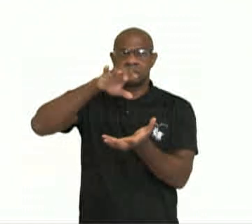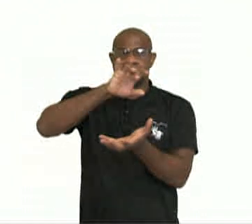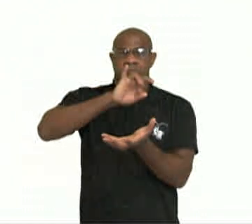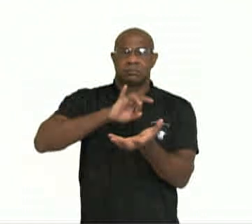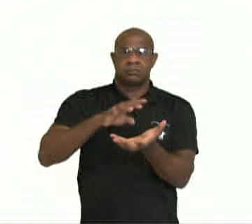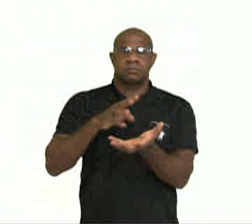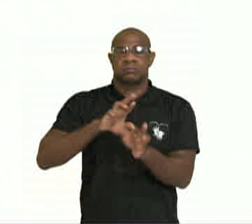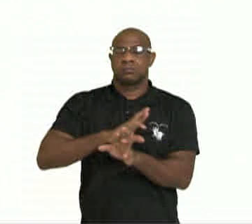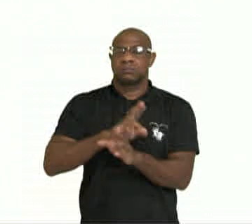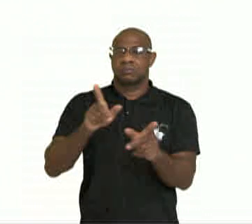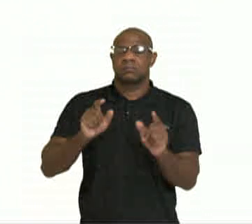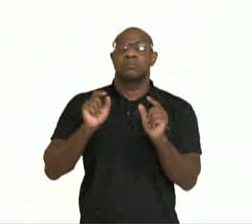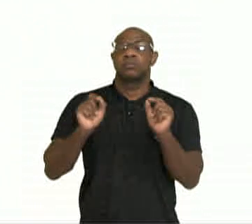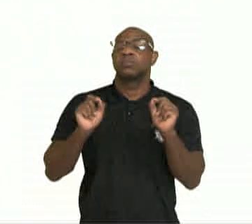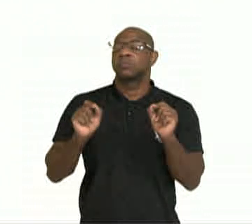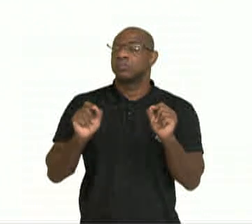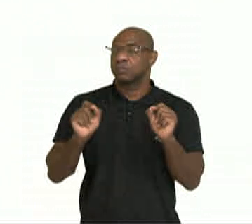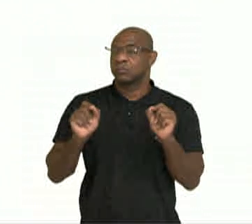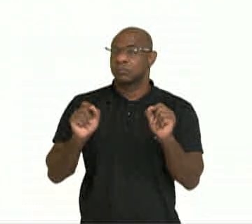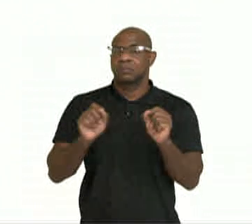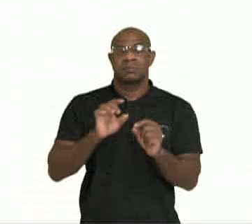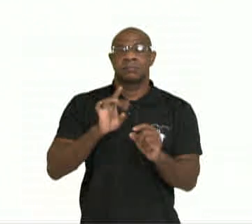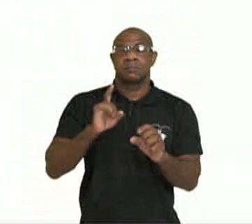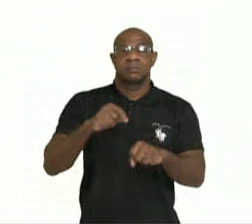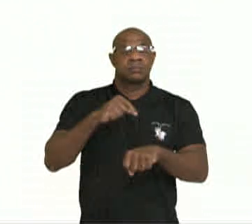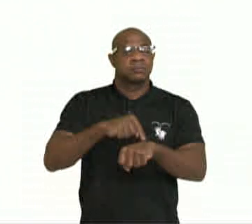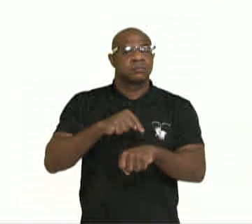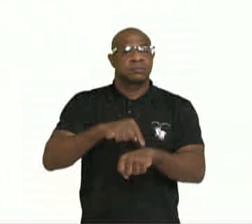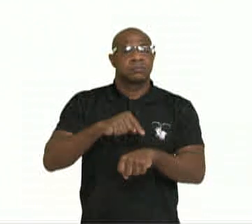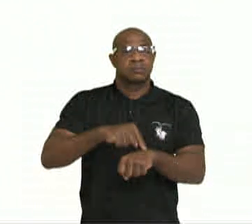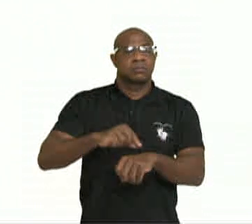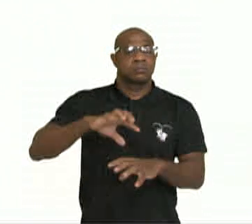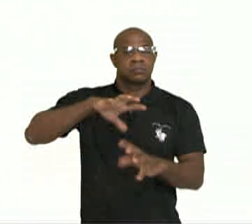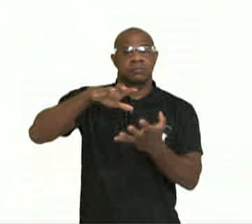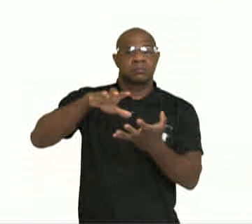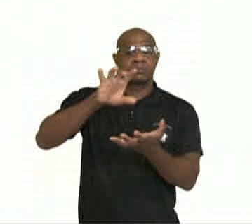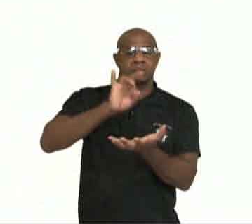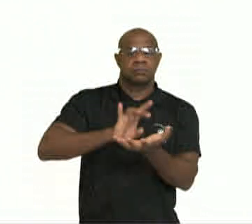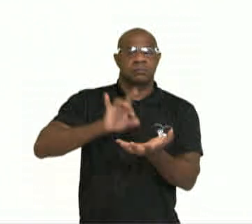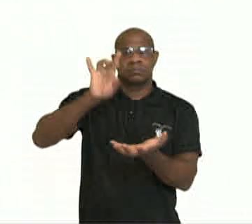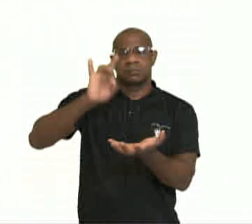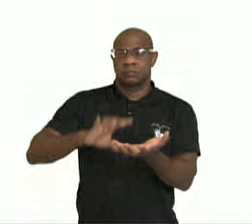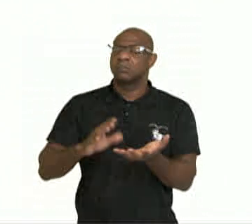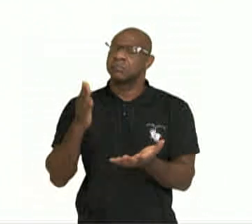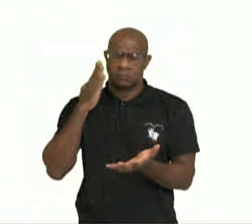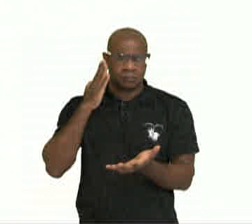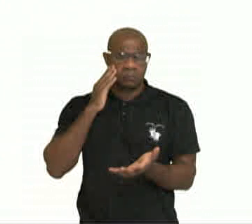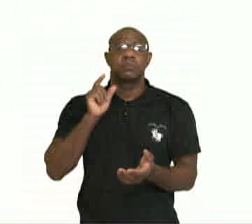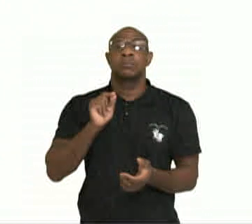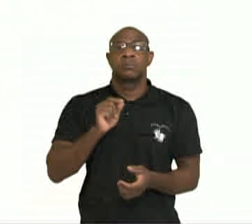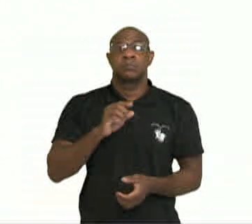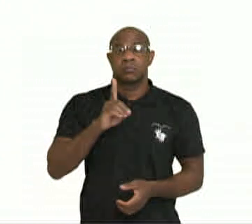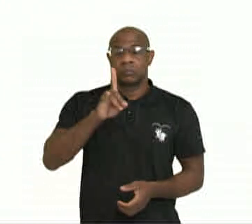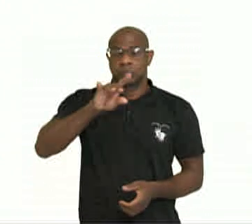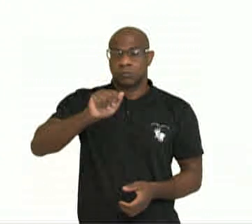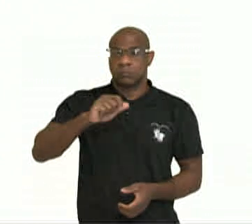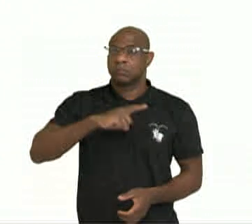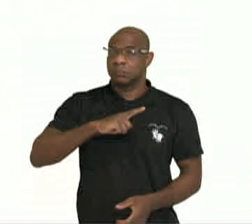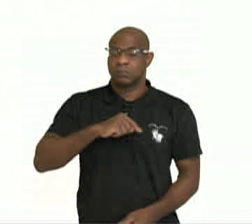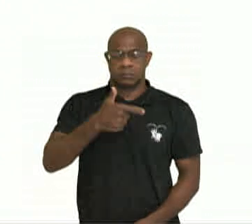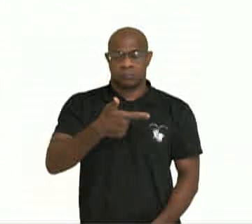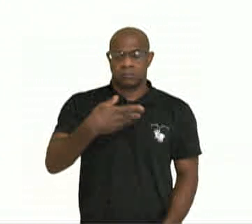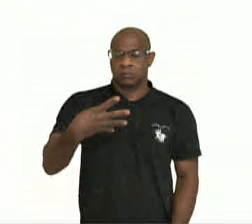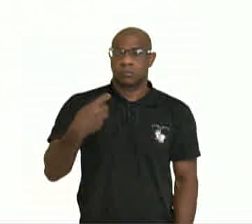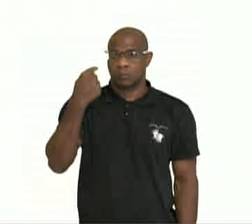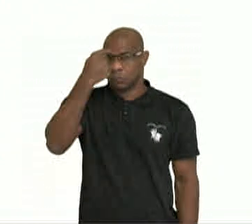vai diferenciar ali, né, cada horário, né, sabendo que o dia tem 24 horas, né, gente? Ó, eles usam